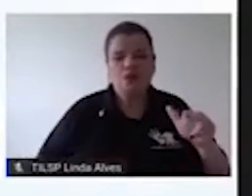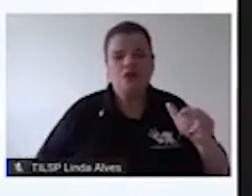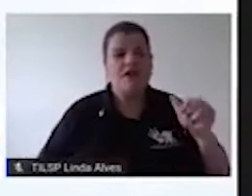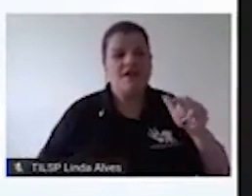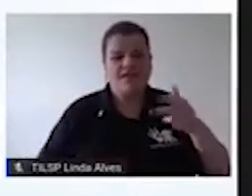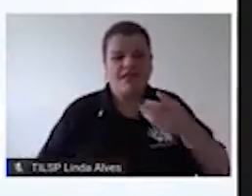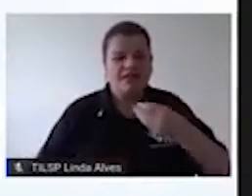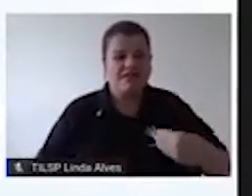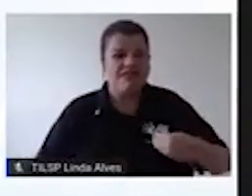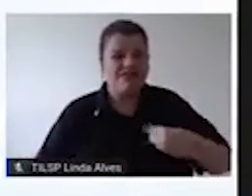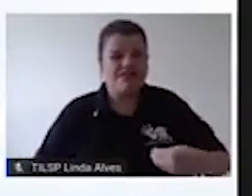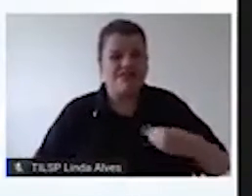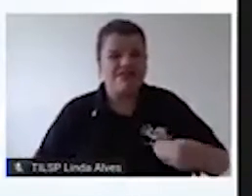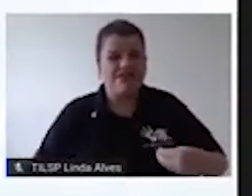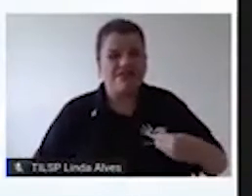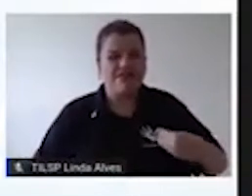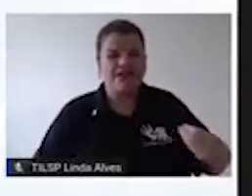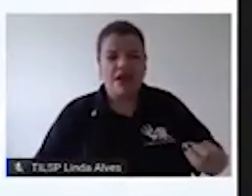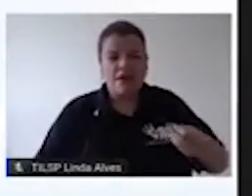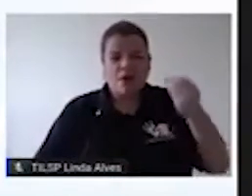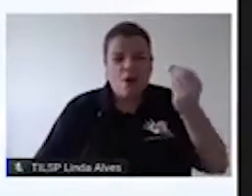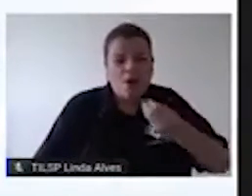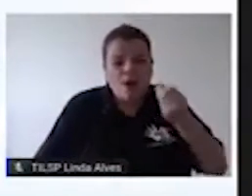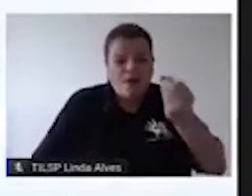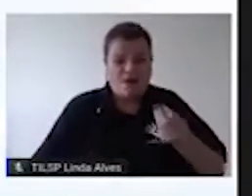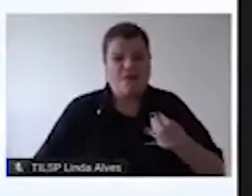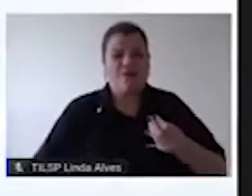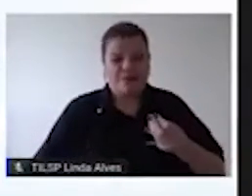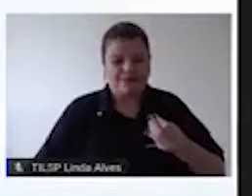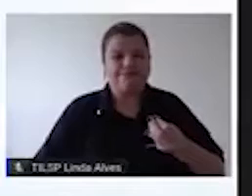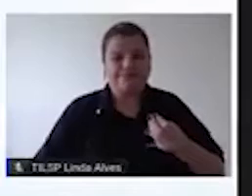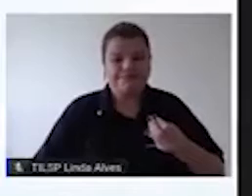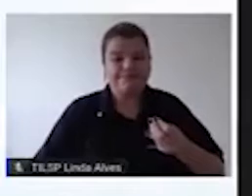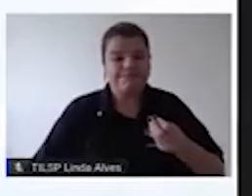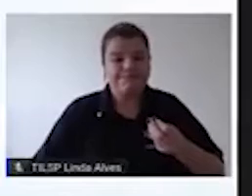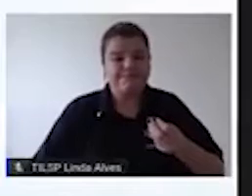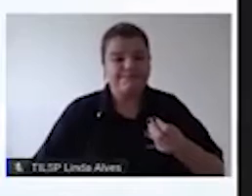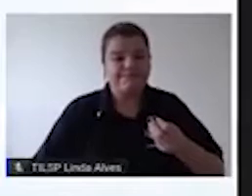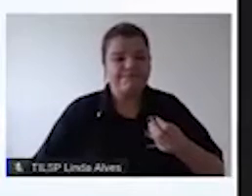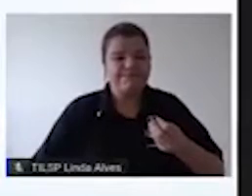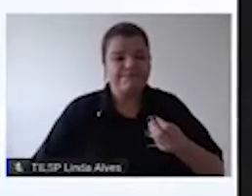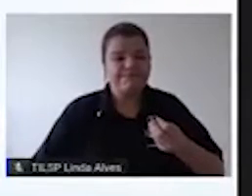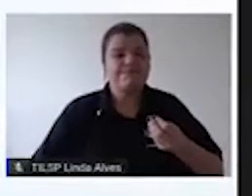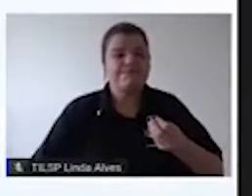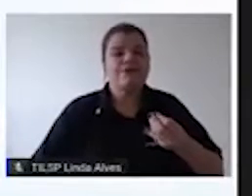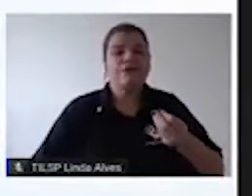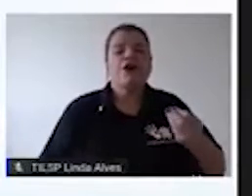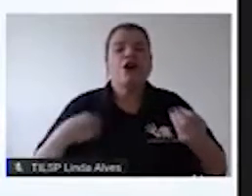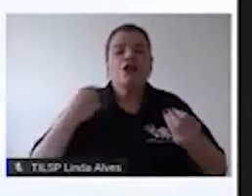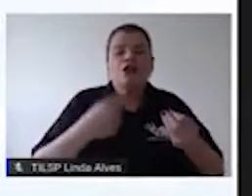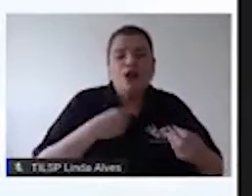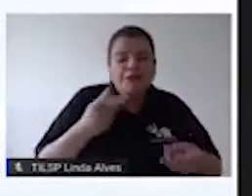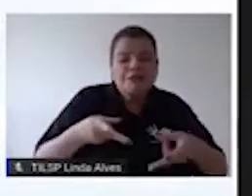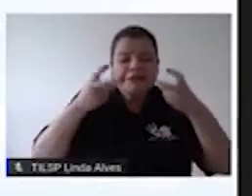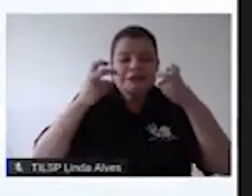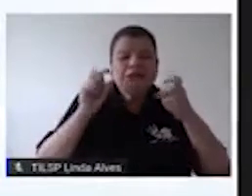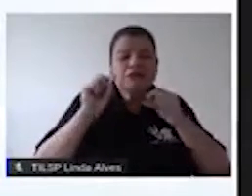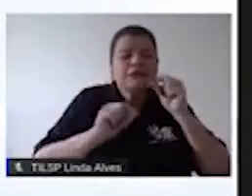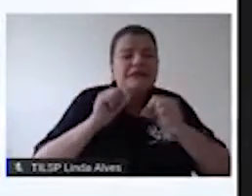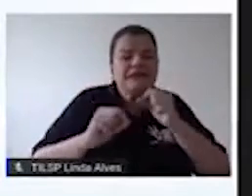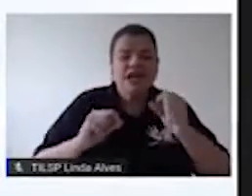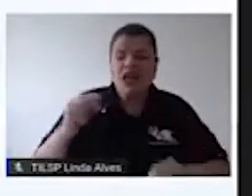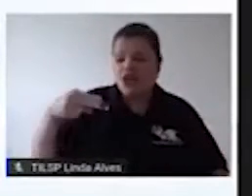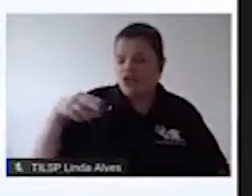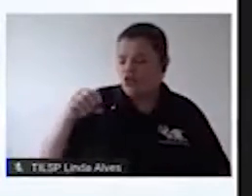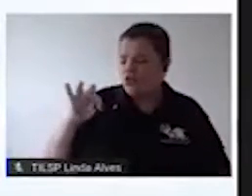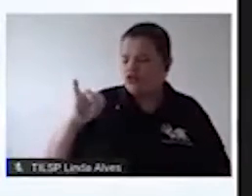condição passaram a viver, né? E a gente tem uma situação de subnotificação, né, Gilce? A gente está falando de